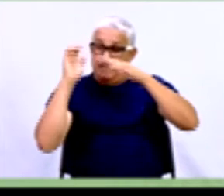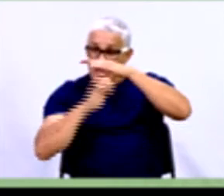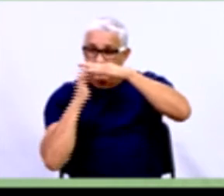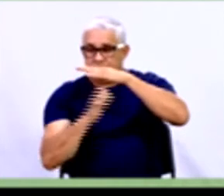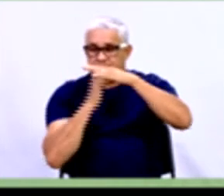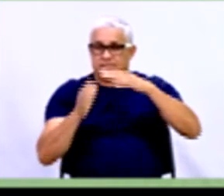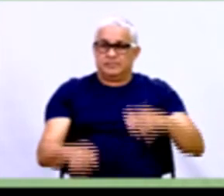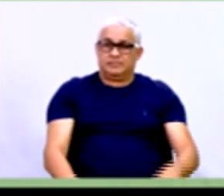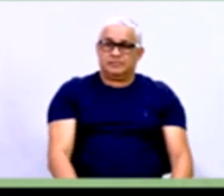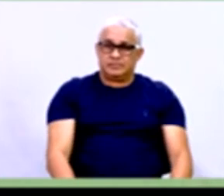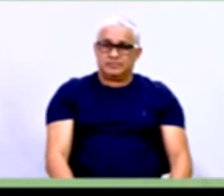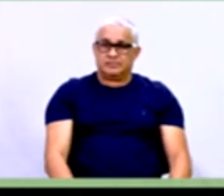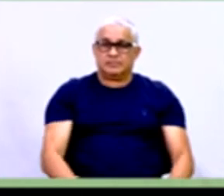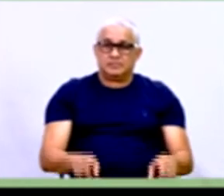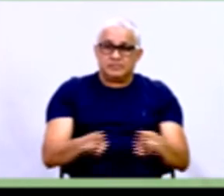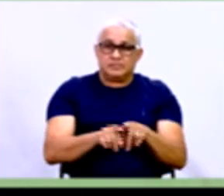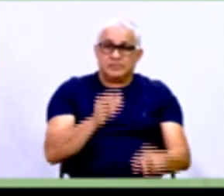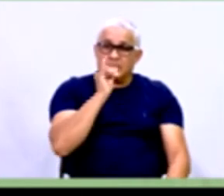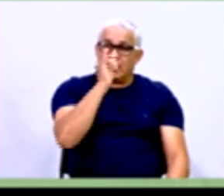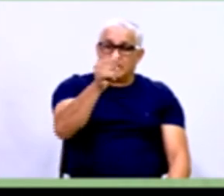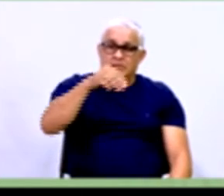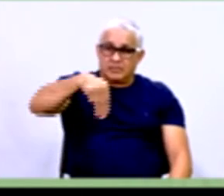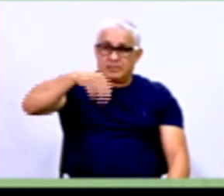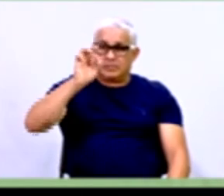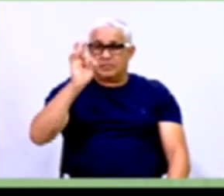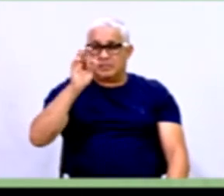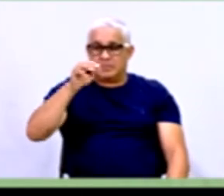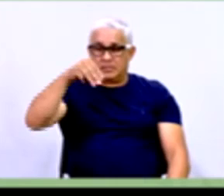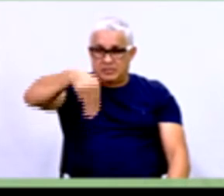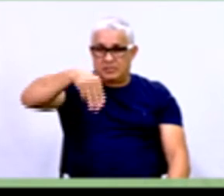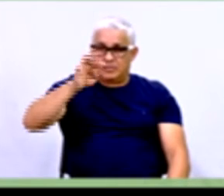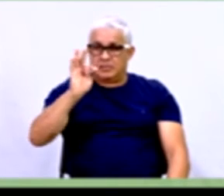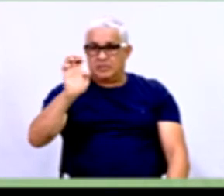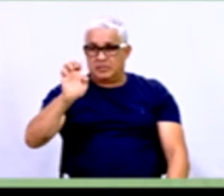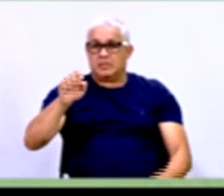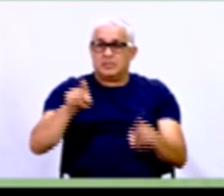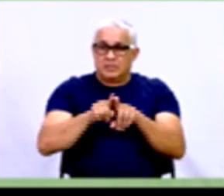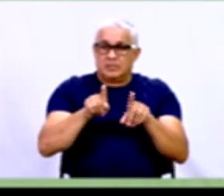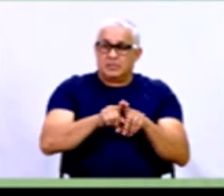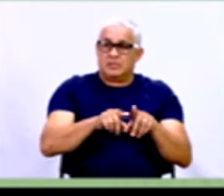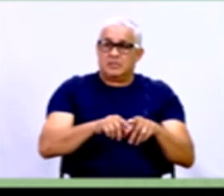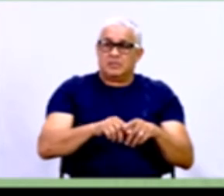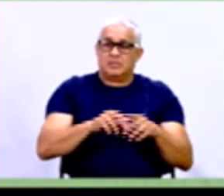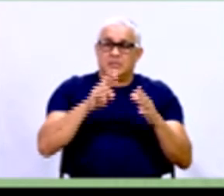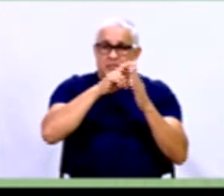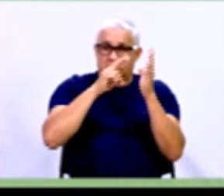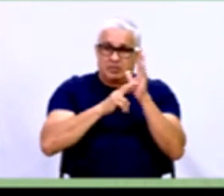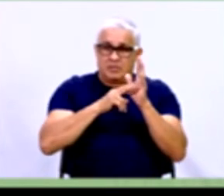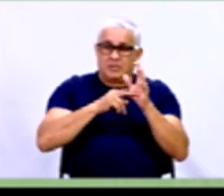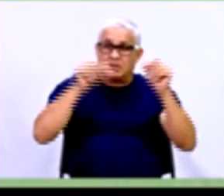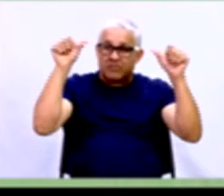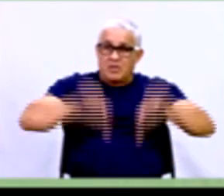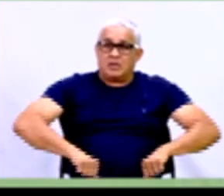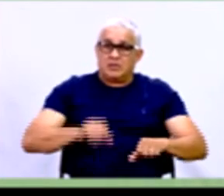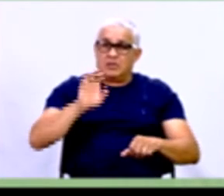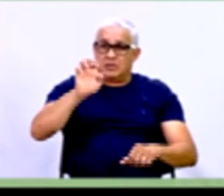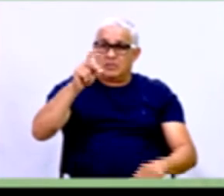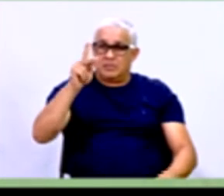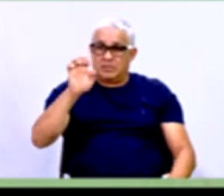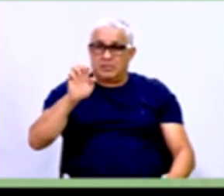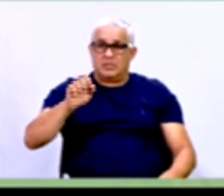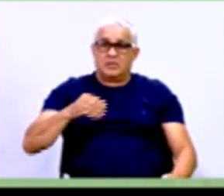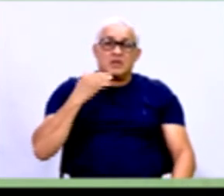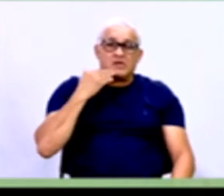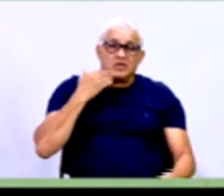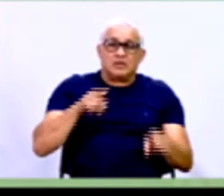perdão. Comunicar ao MTE qualquer irregularidade observada no EPI adquirido. E aqui nós temos algumas obrigações do